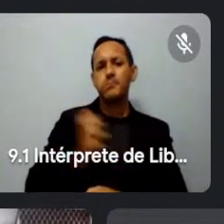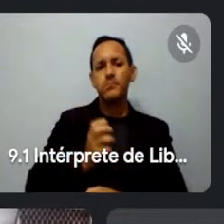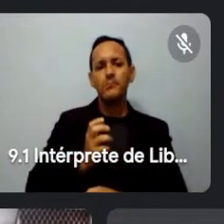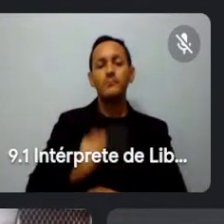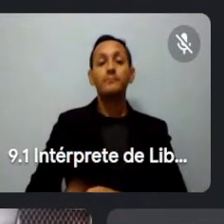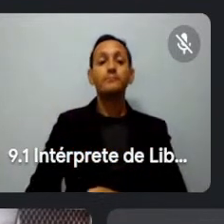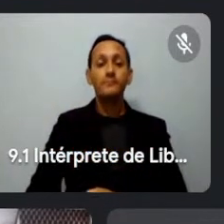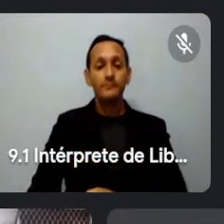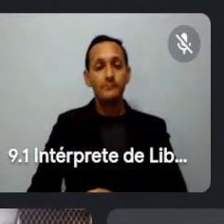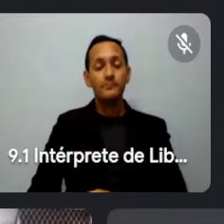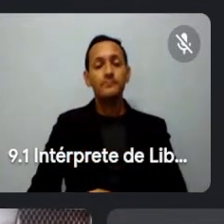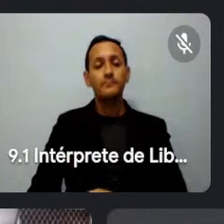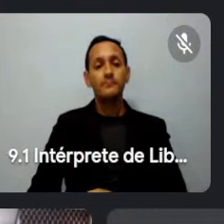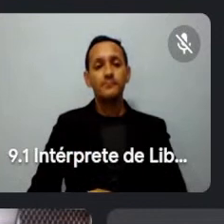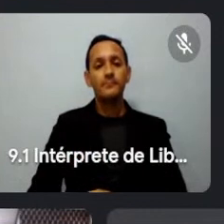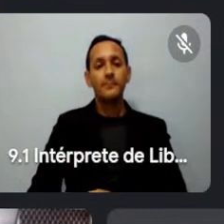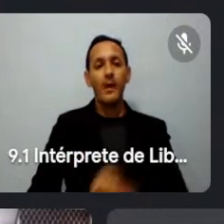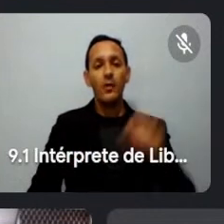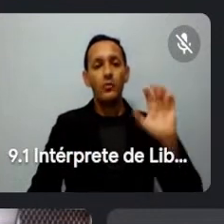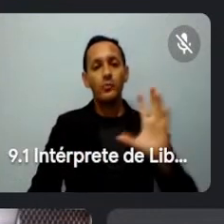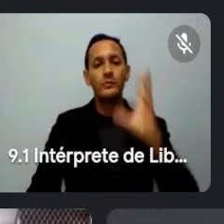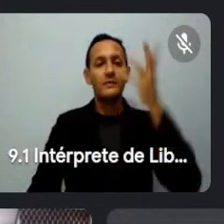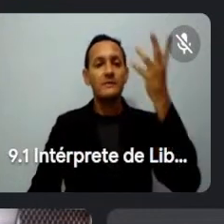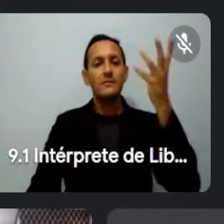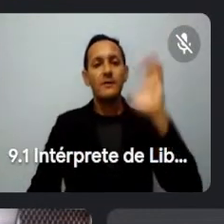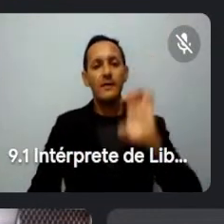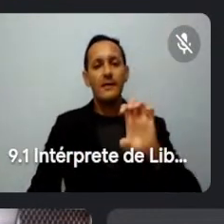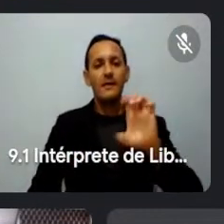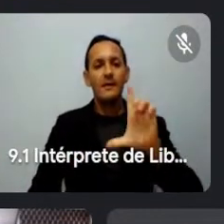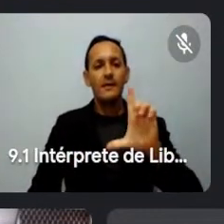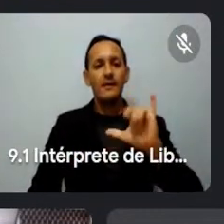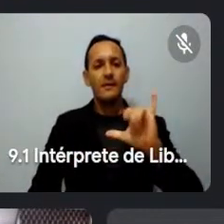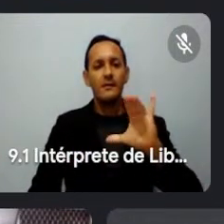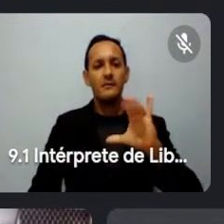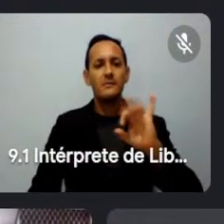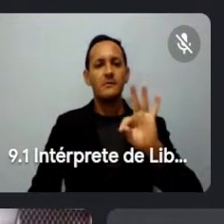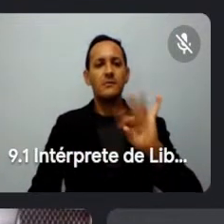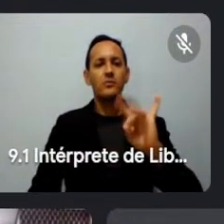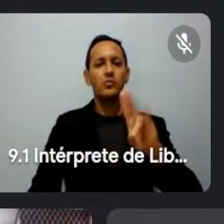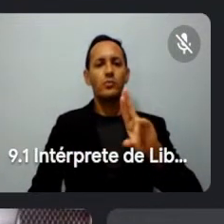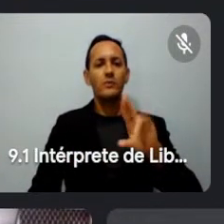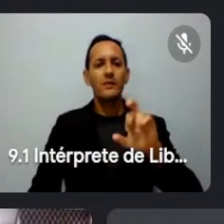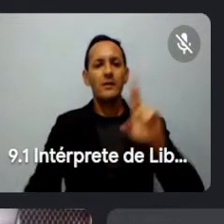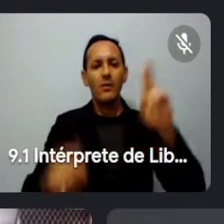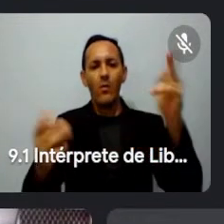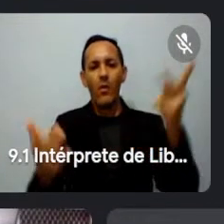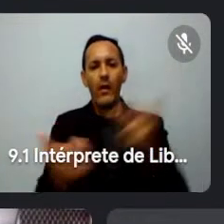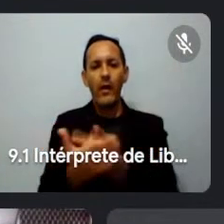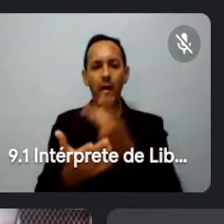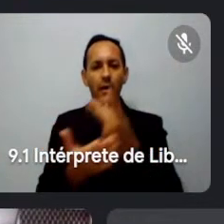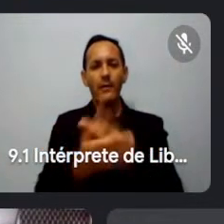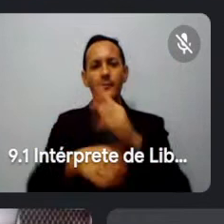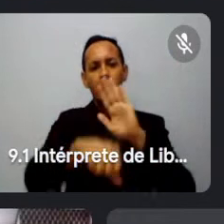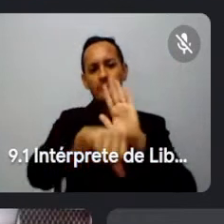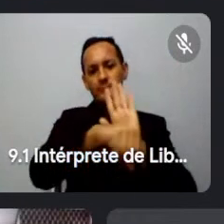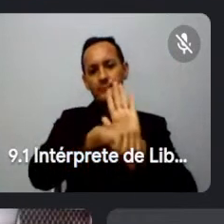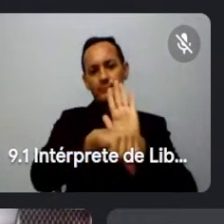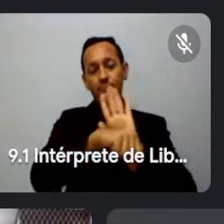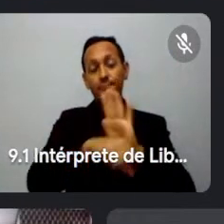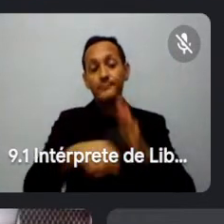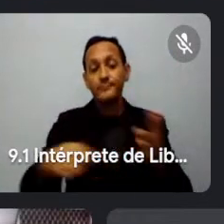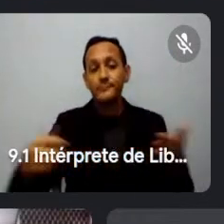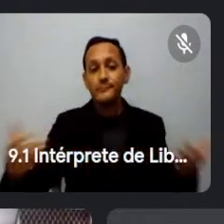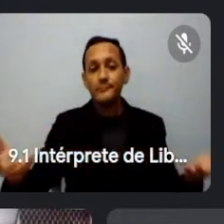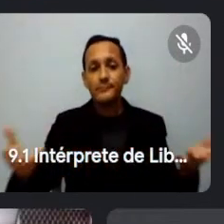esse efetivamente produzisse influência no resultado e essa concepção essa